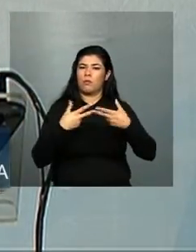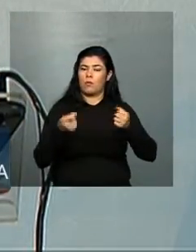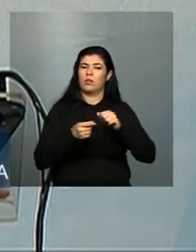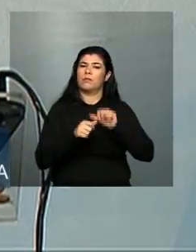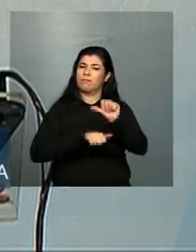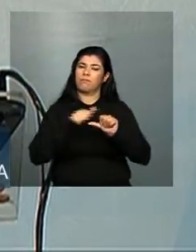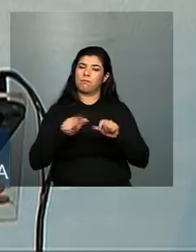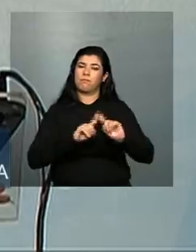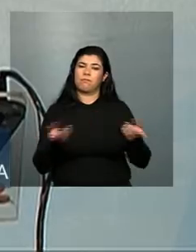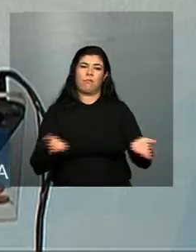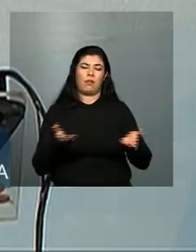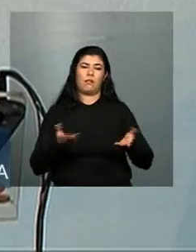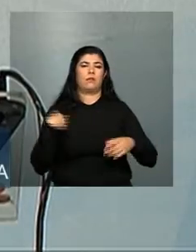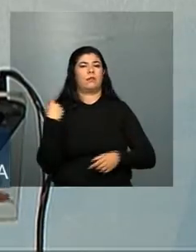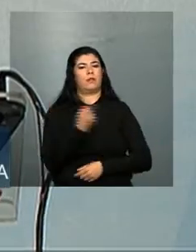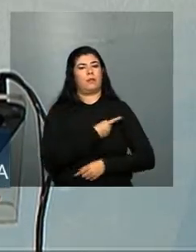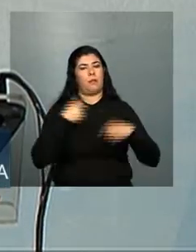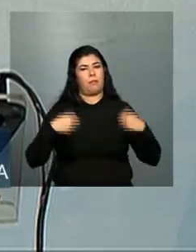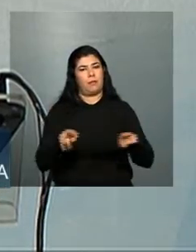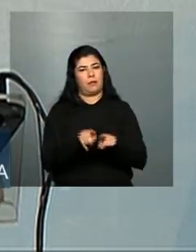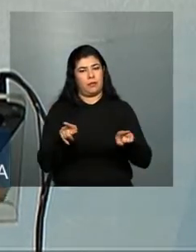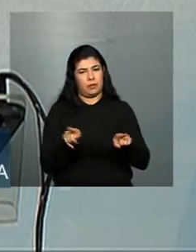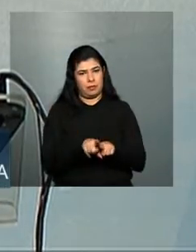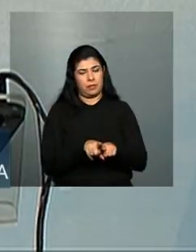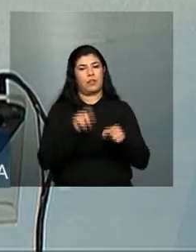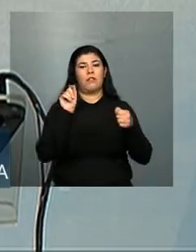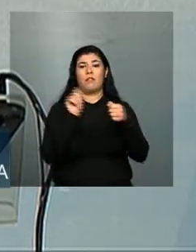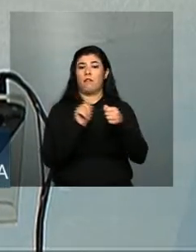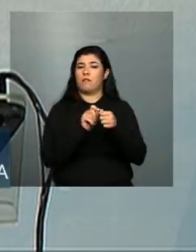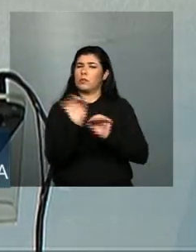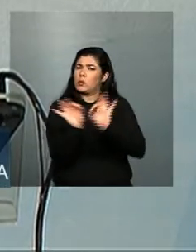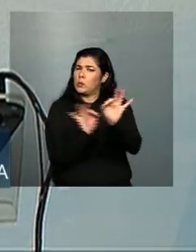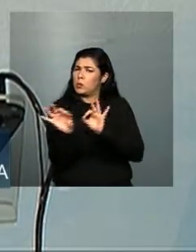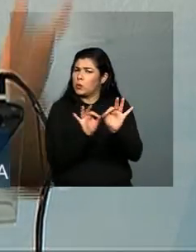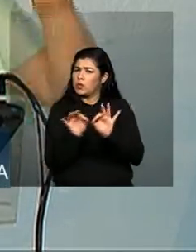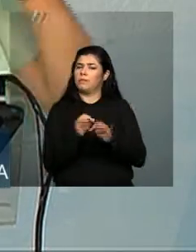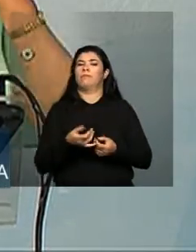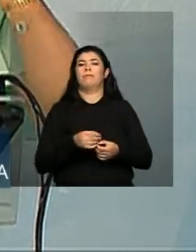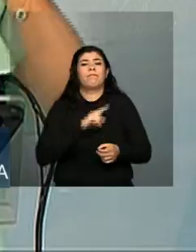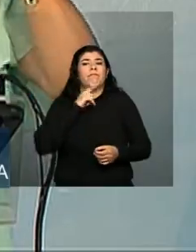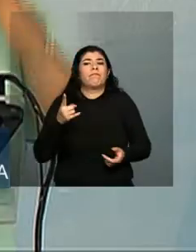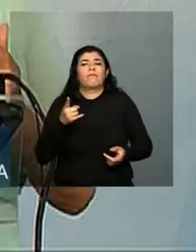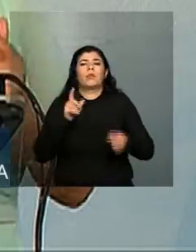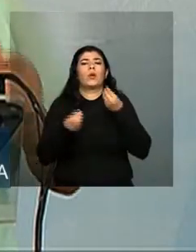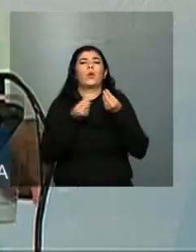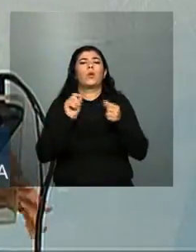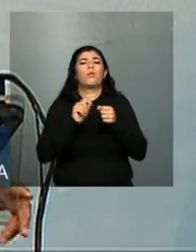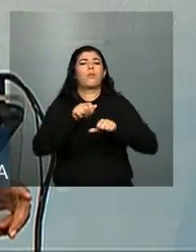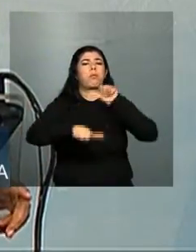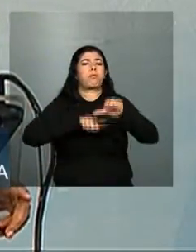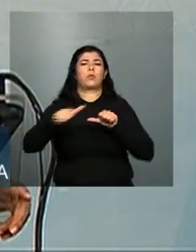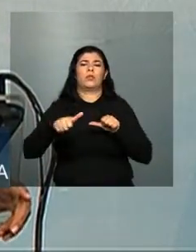corrige. Agora, nós precisamos também fazer ajustes. Agora, ninguém faz ajuste por